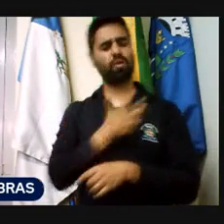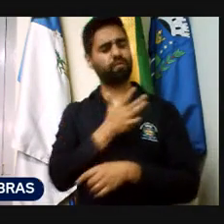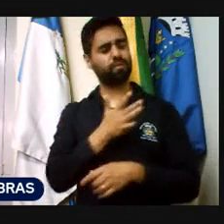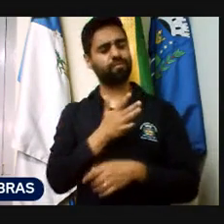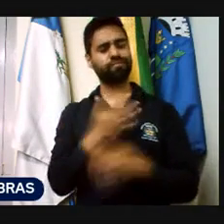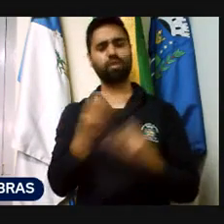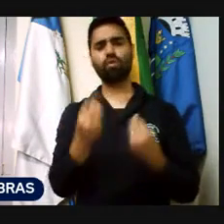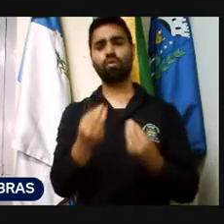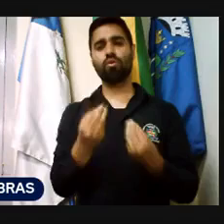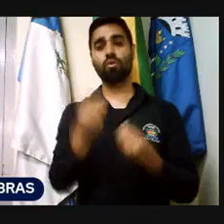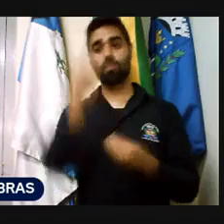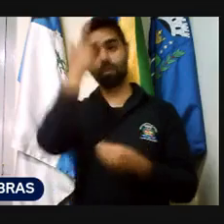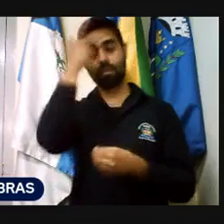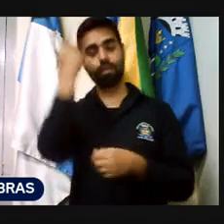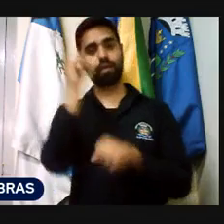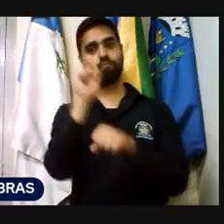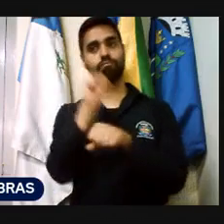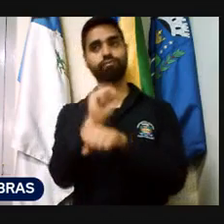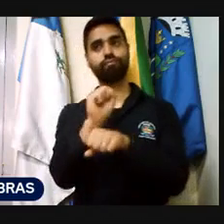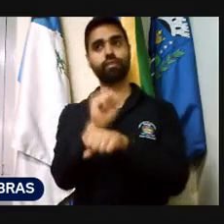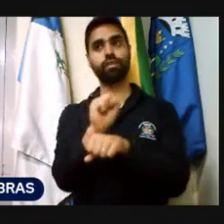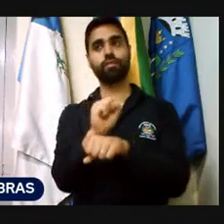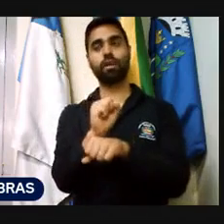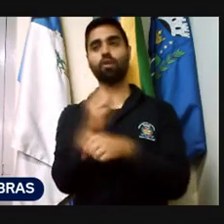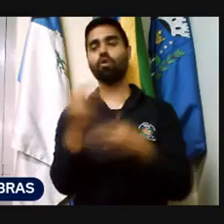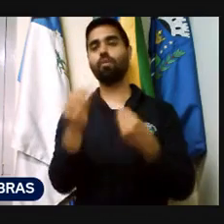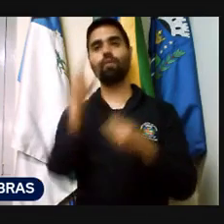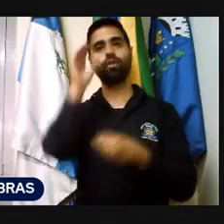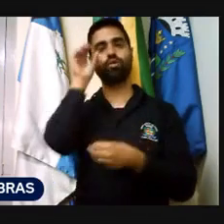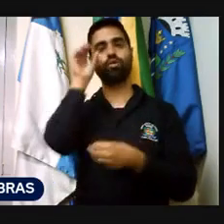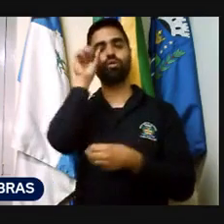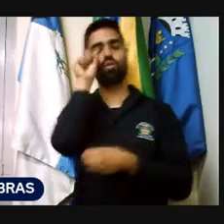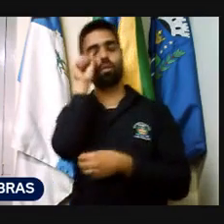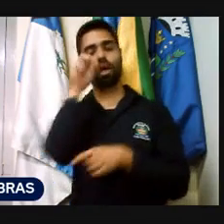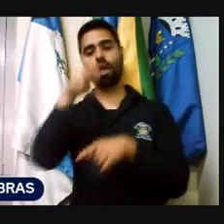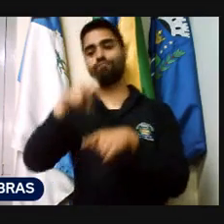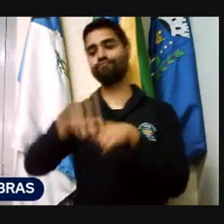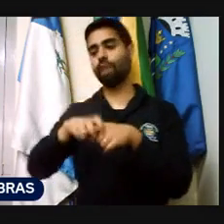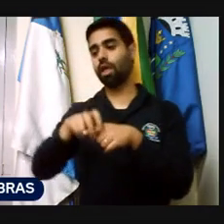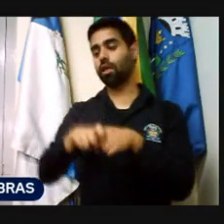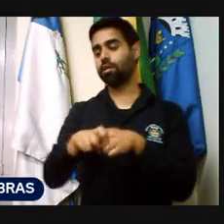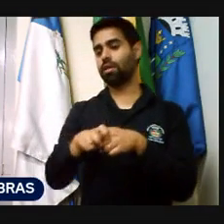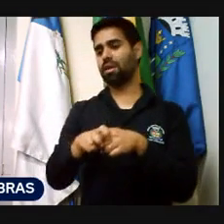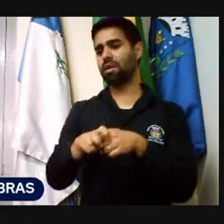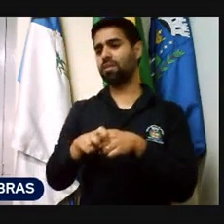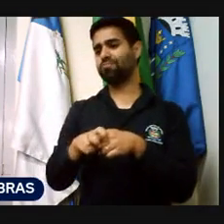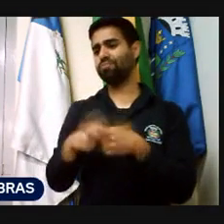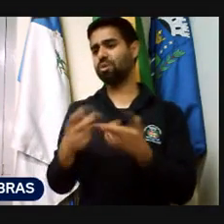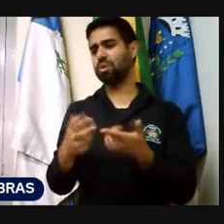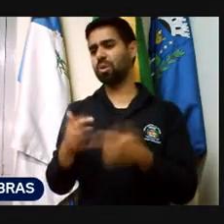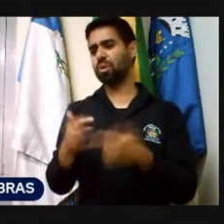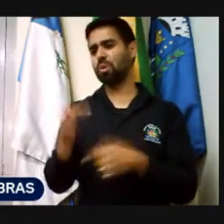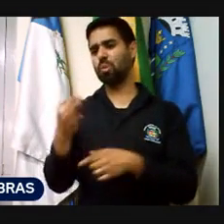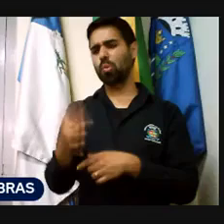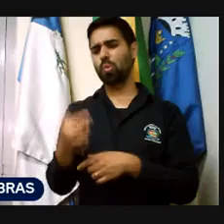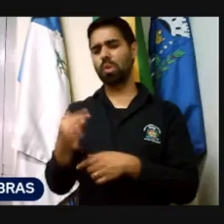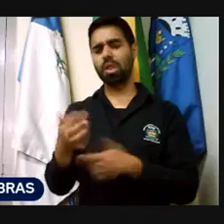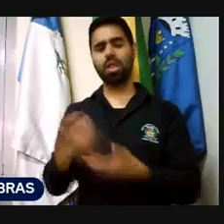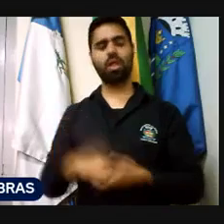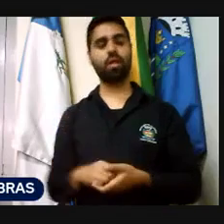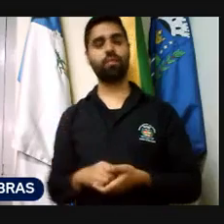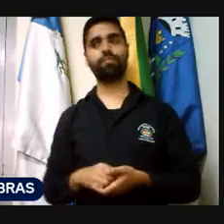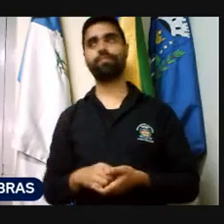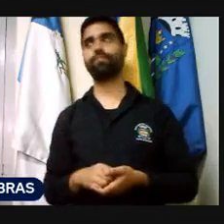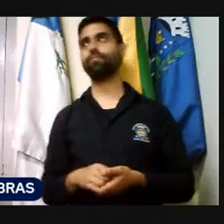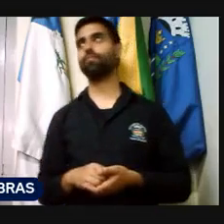absurdo. Como é que uma paciente, Celcinho, vai dormir sentado numa cadeira de plástico? Que